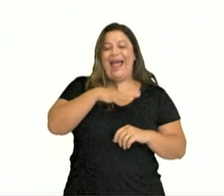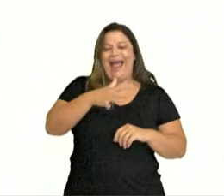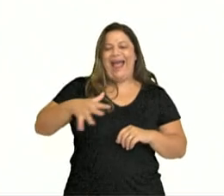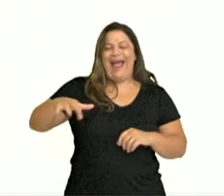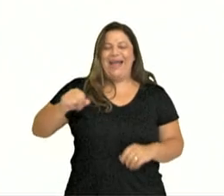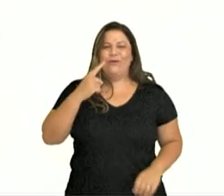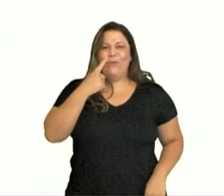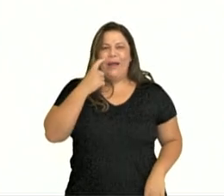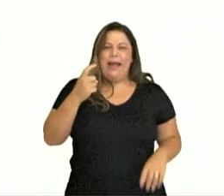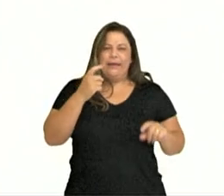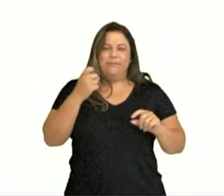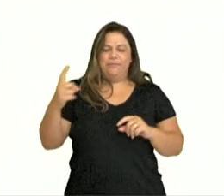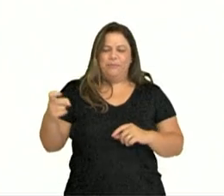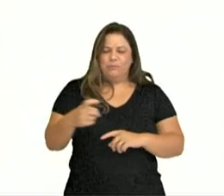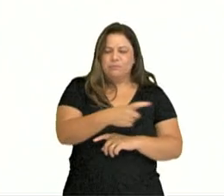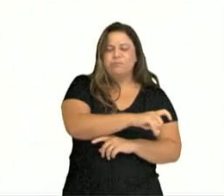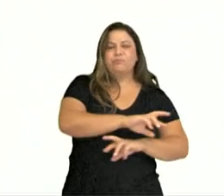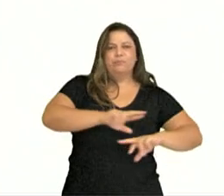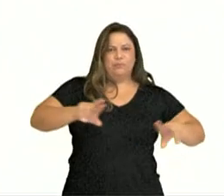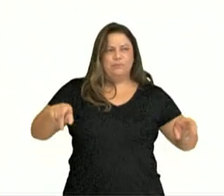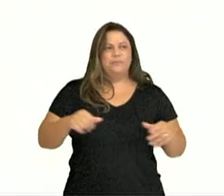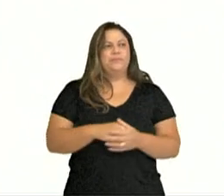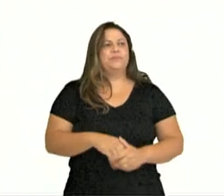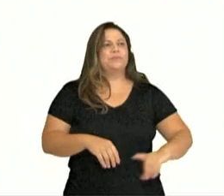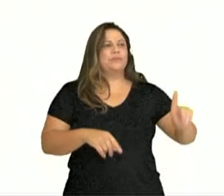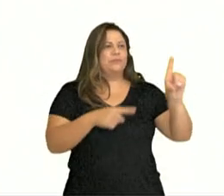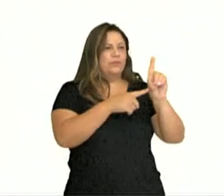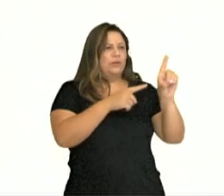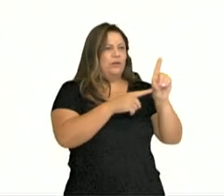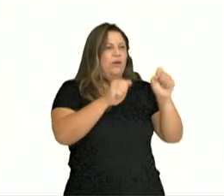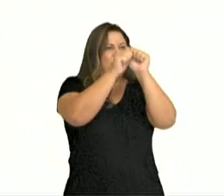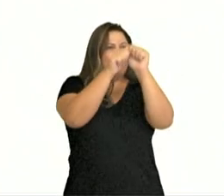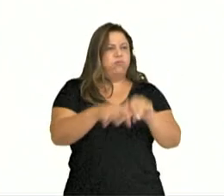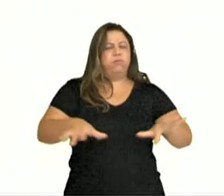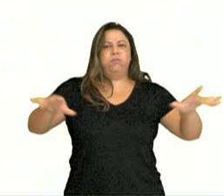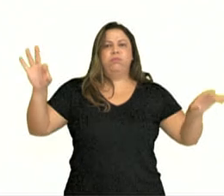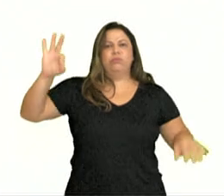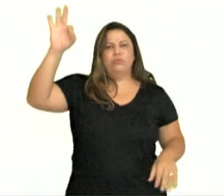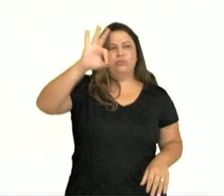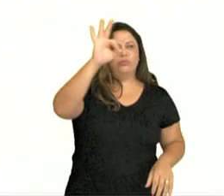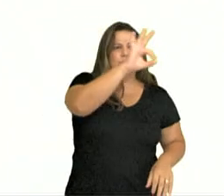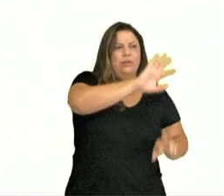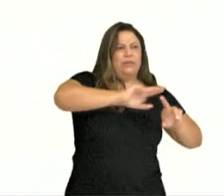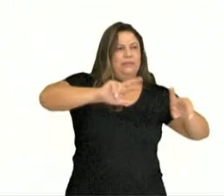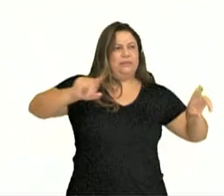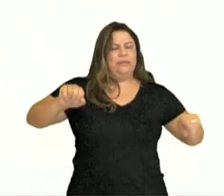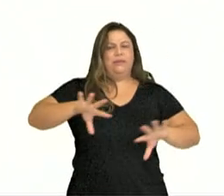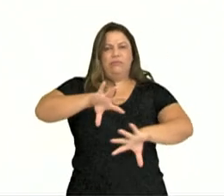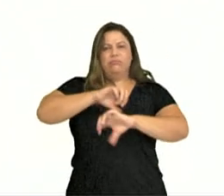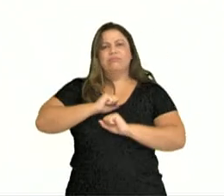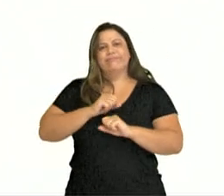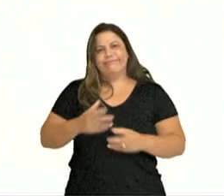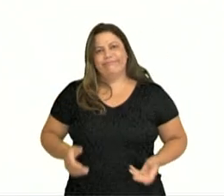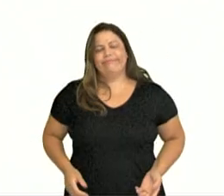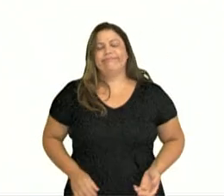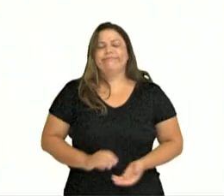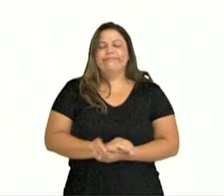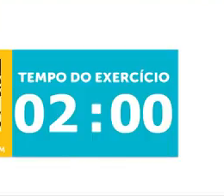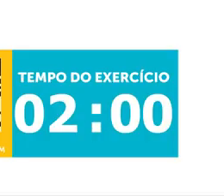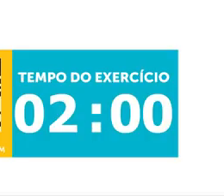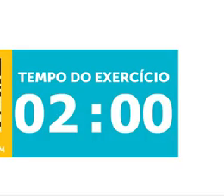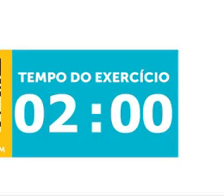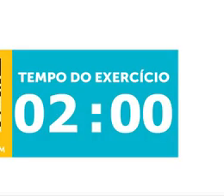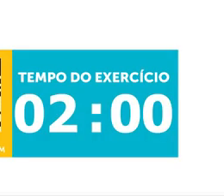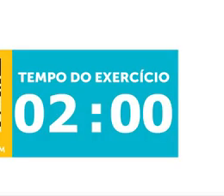urina de rato que transmite a doença. Ou D. Proliferação de insetos que transmitem a doença. Então vamos lá?